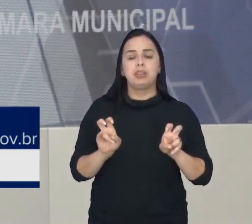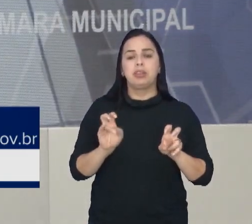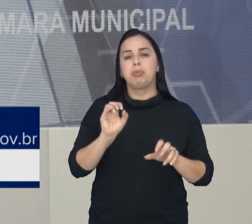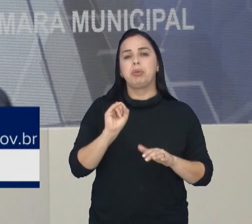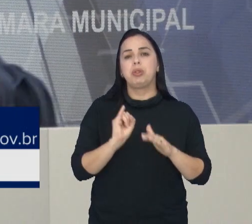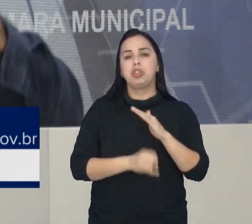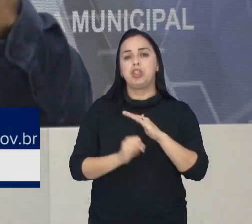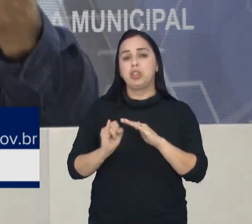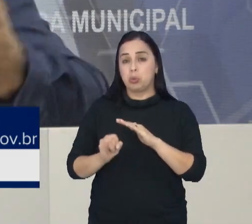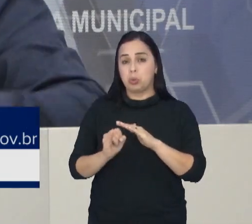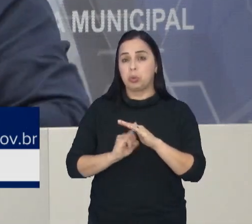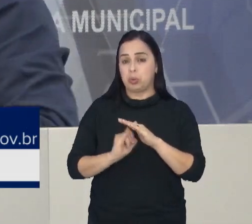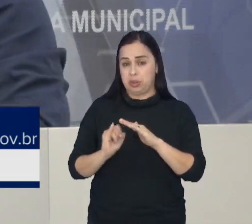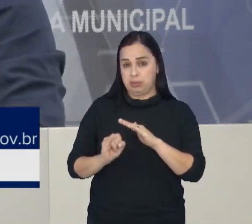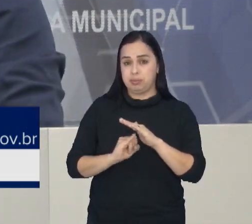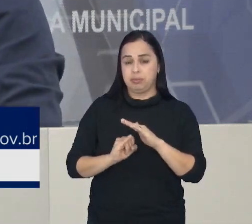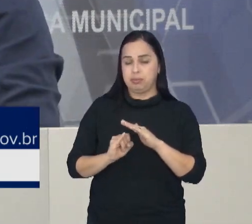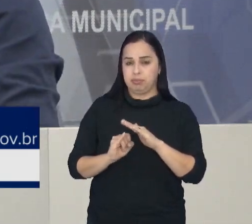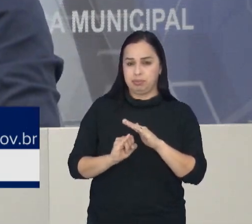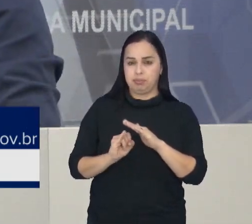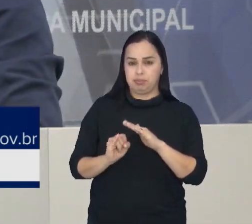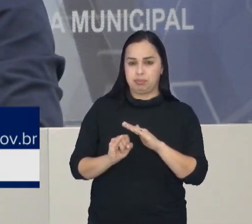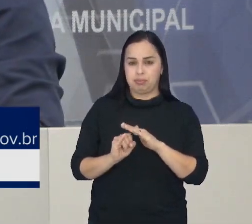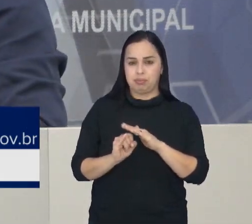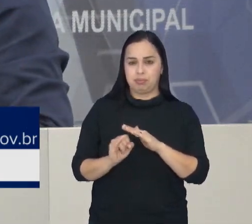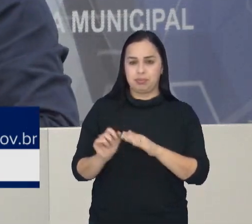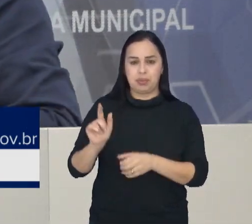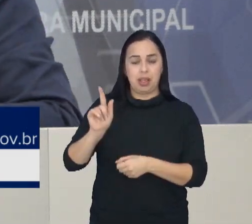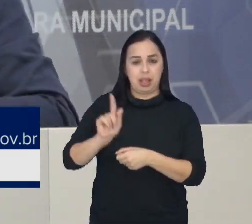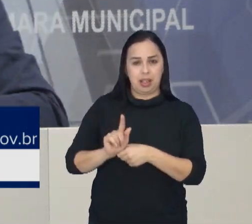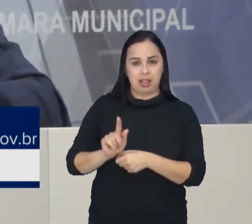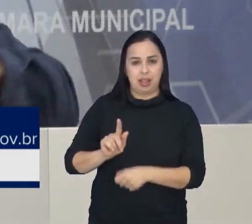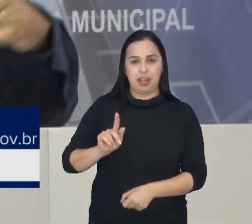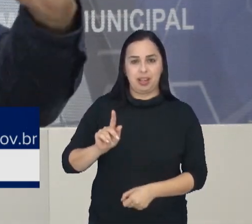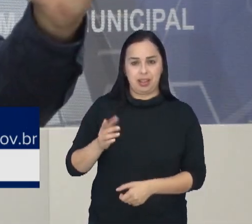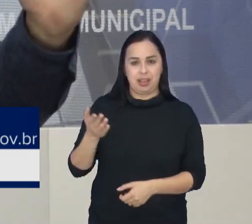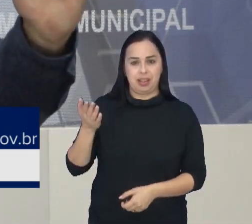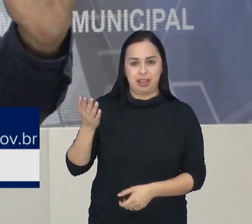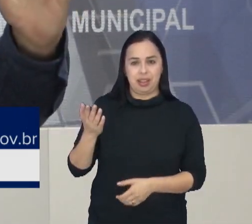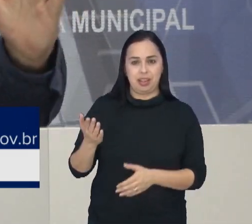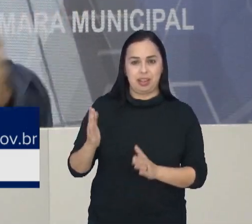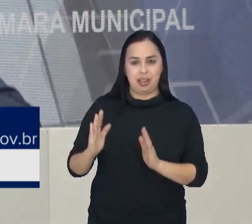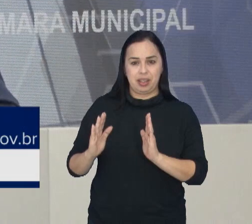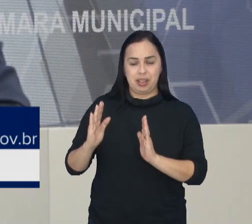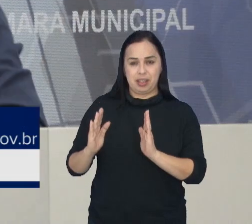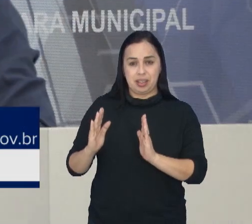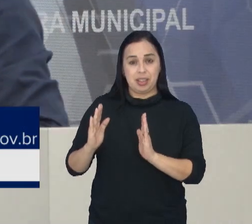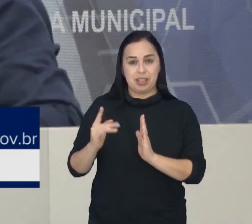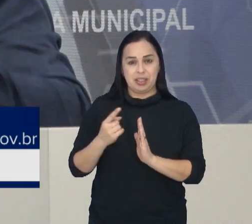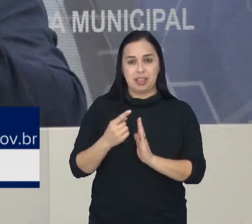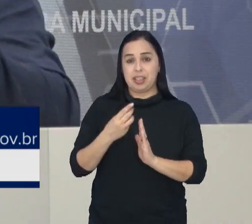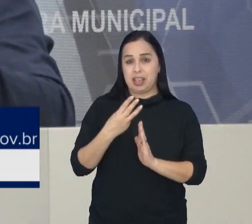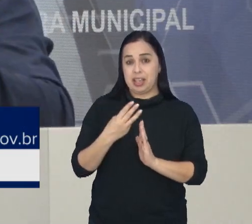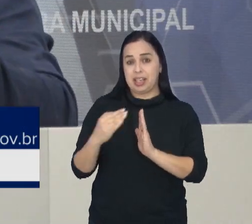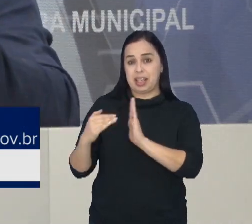Instituto, onde a gestora, à época de 13 a 16,